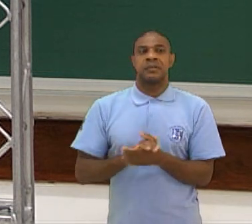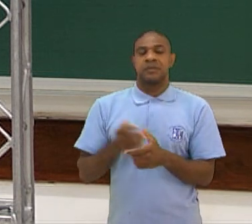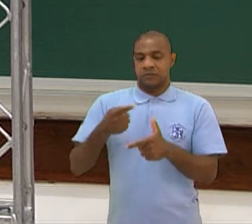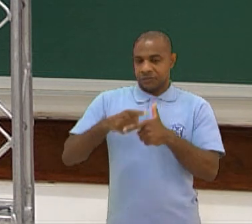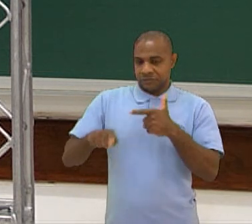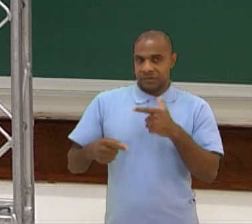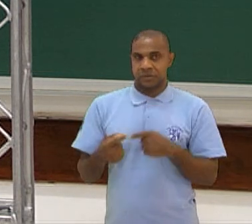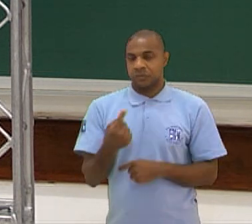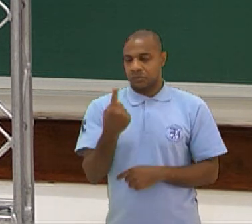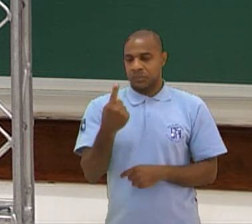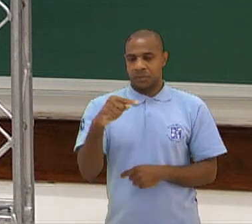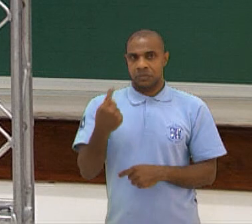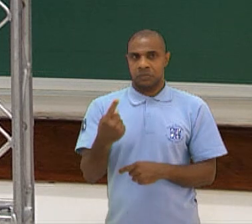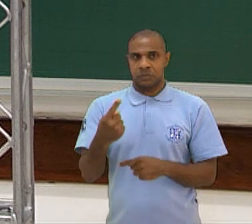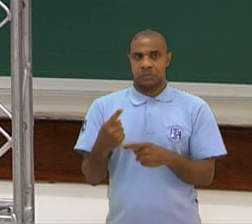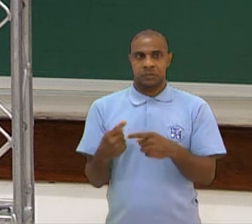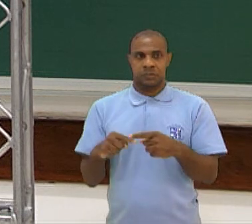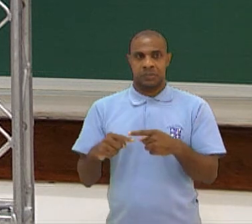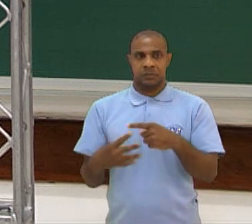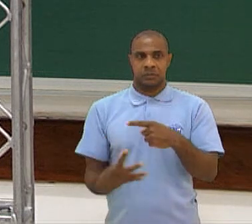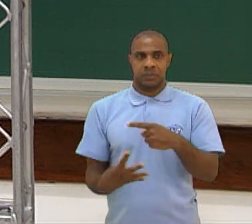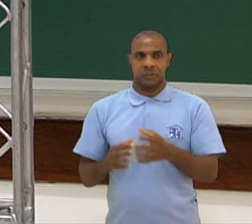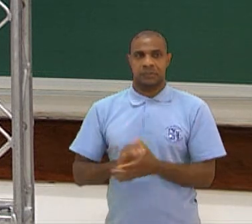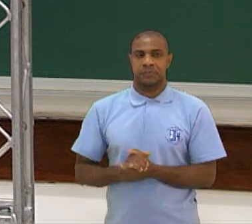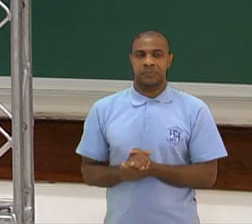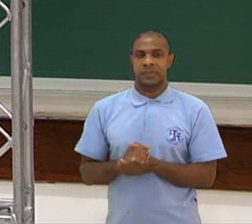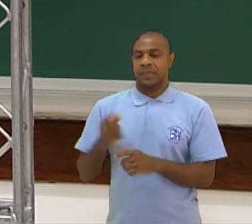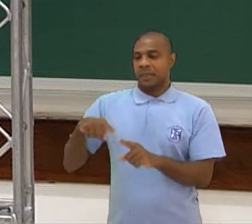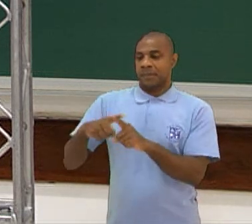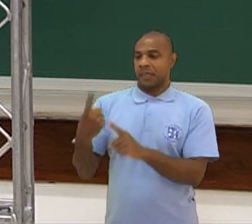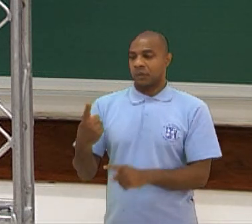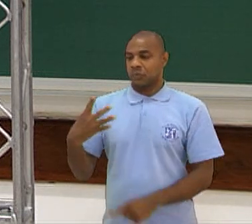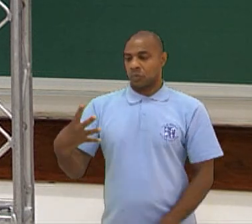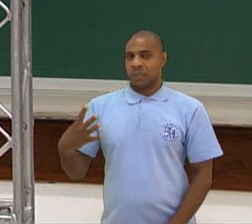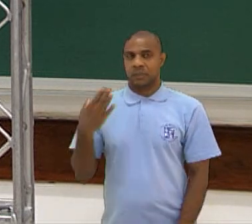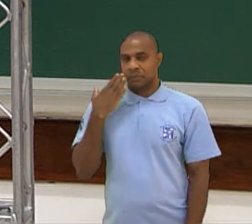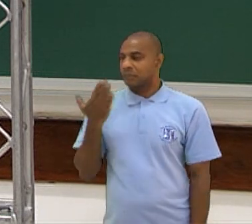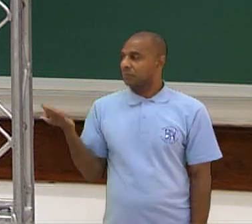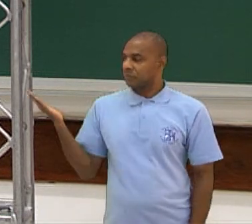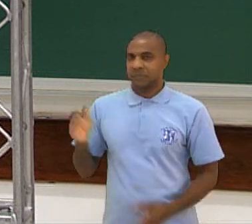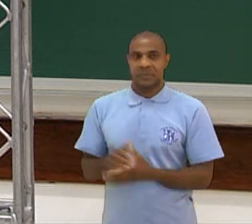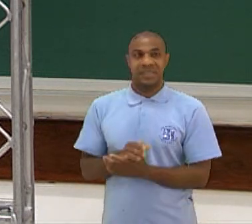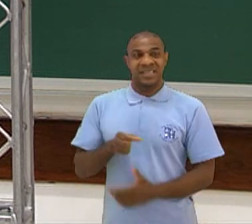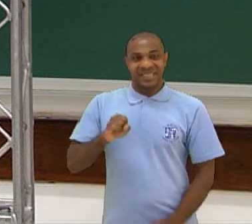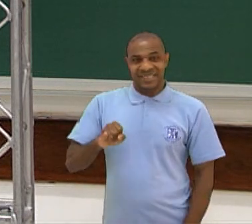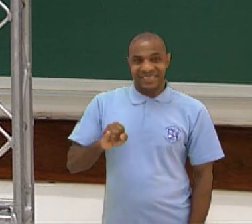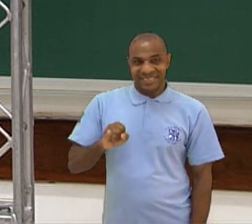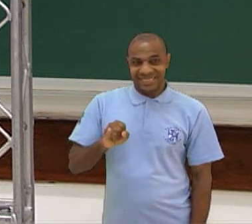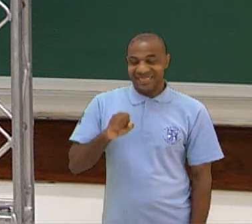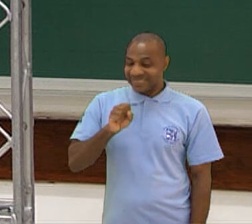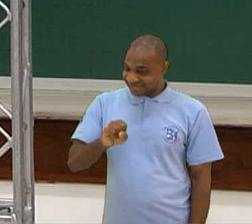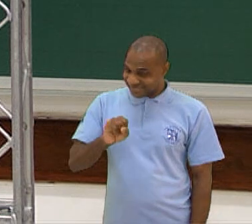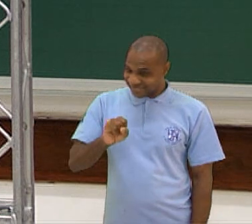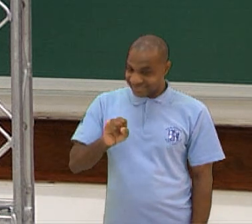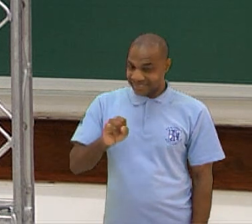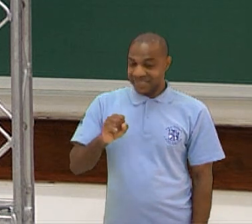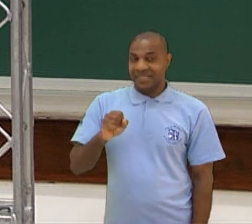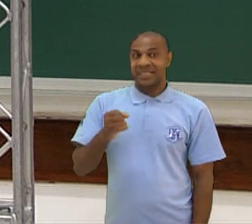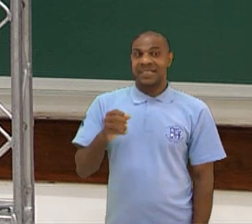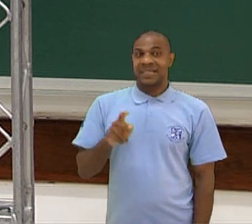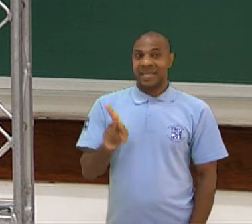Para encontrar o K e porque é a nossa condição para que isso seja impossível, né? O número de baixo, que é o determinante, tem que ser igual a 0,